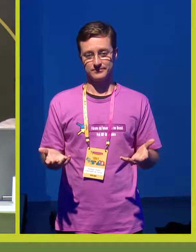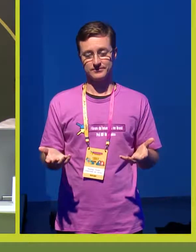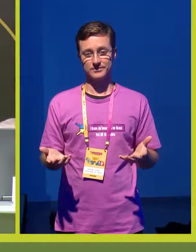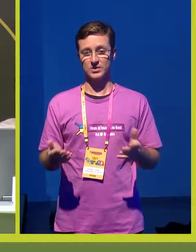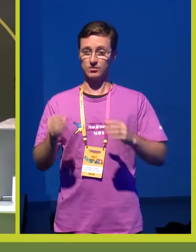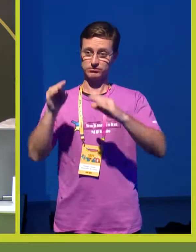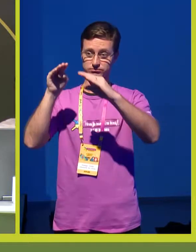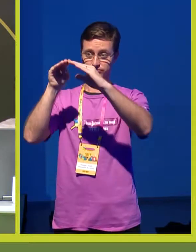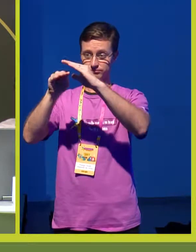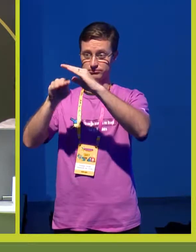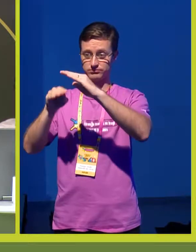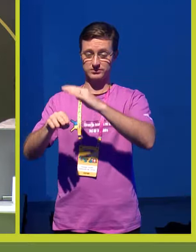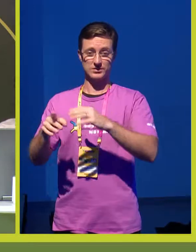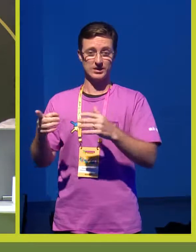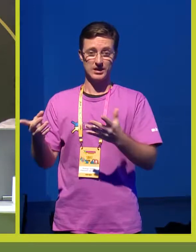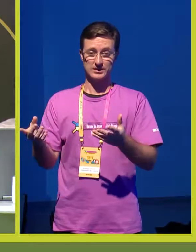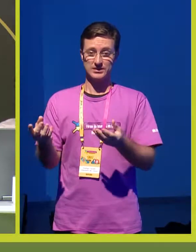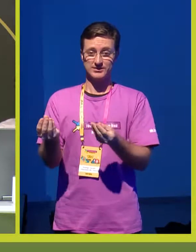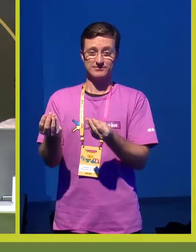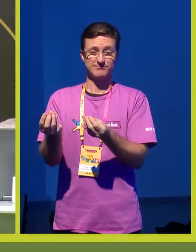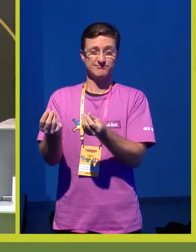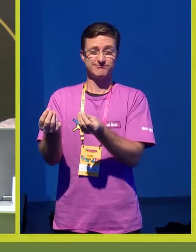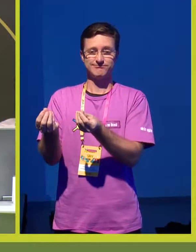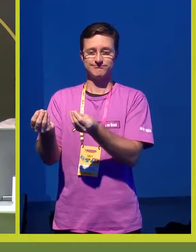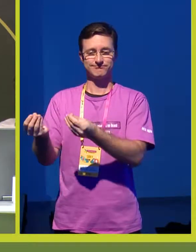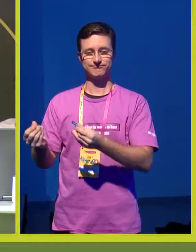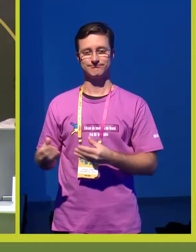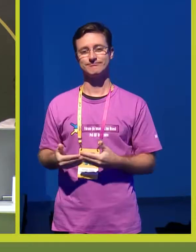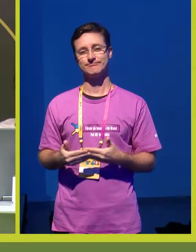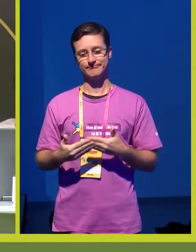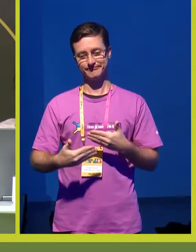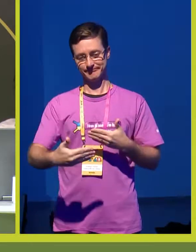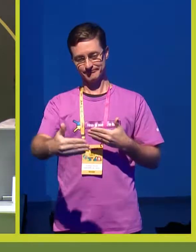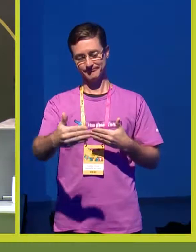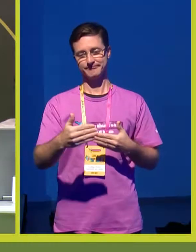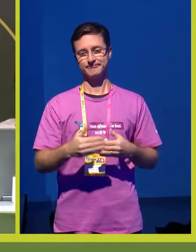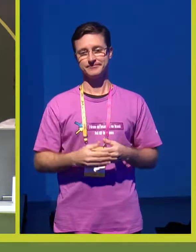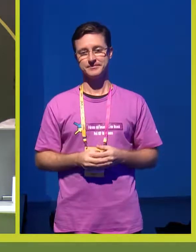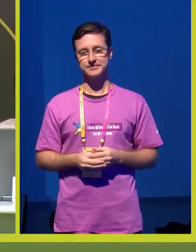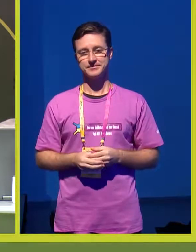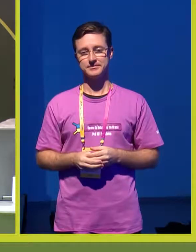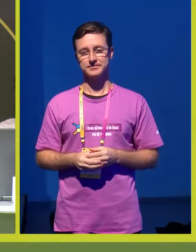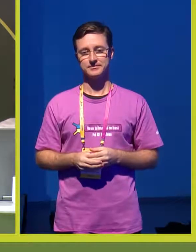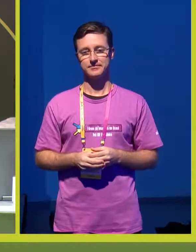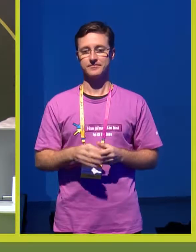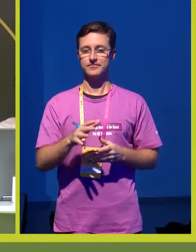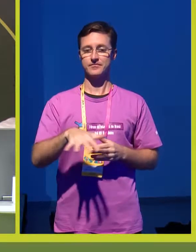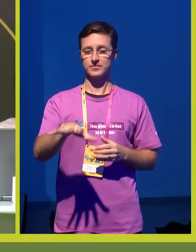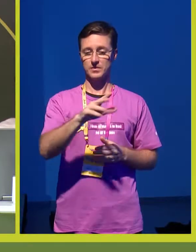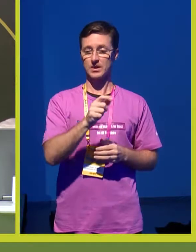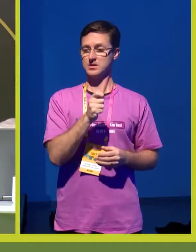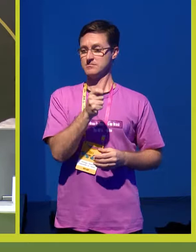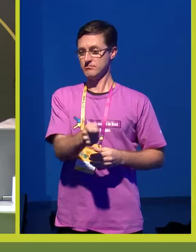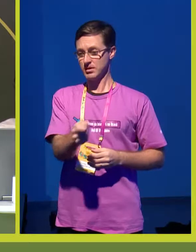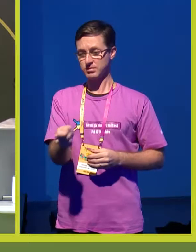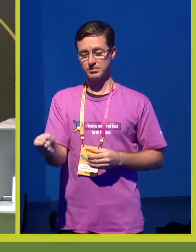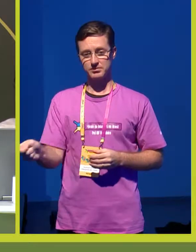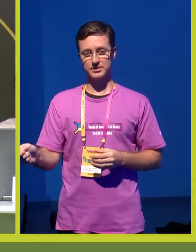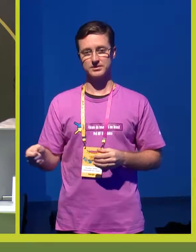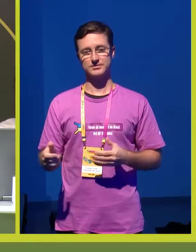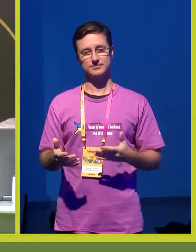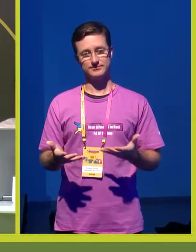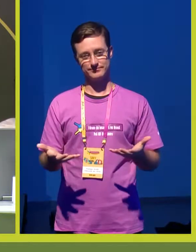comprometida e acaba também comprometendo a punibilidade de crimes